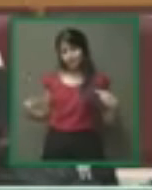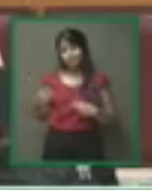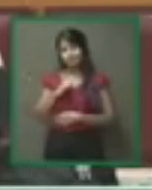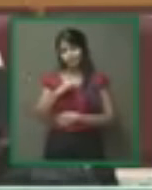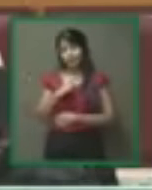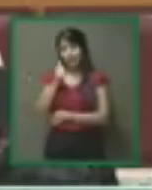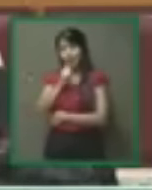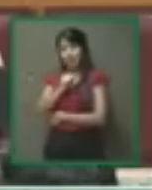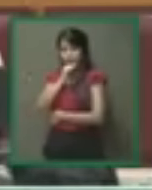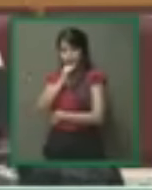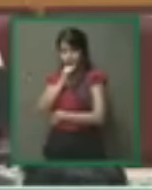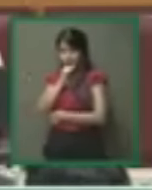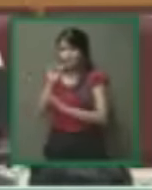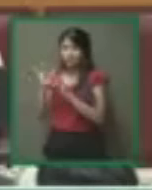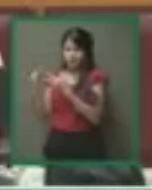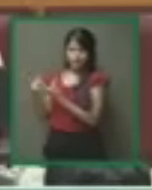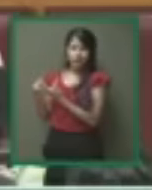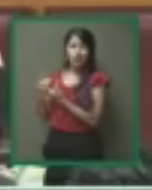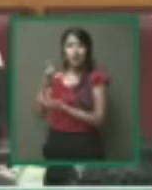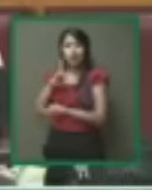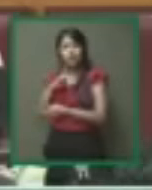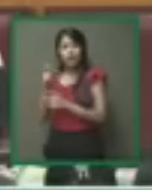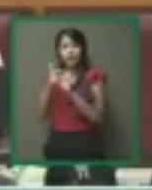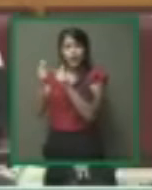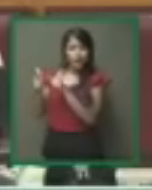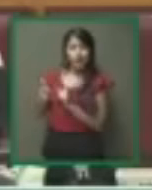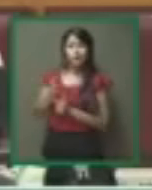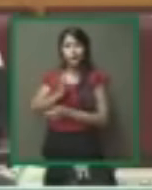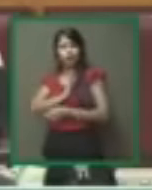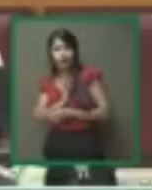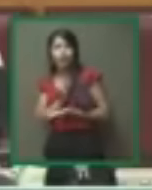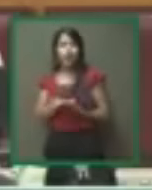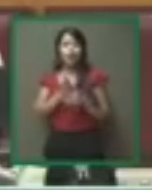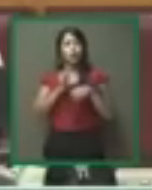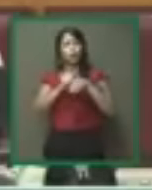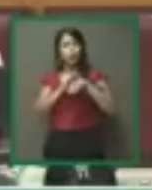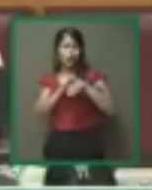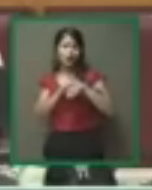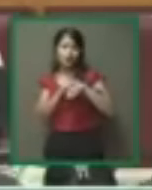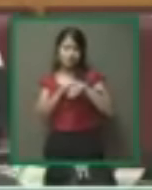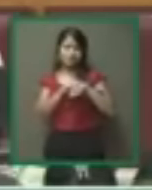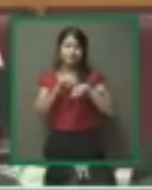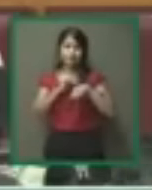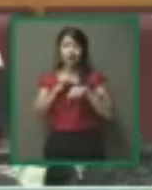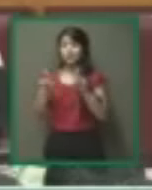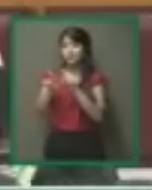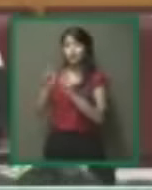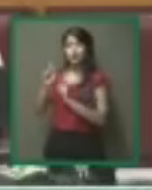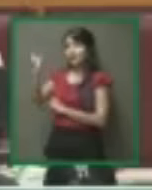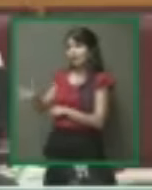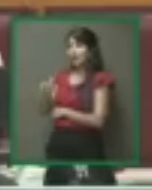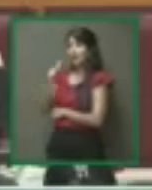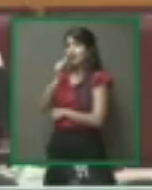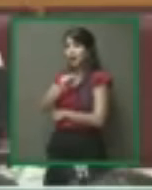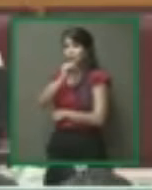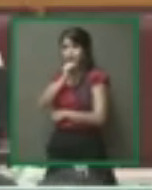minha mãe, minha família toda tem cardiopatia, né, doenças crônicas, inclusive minha mãe,